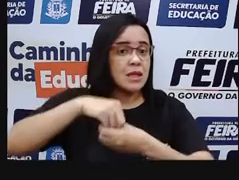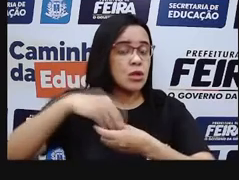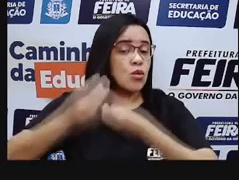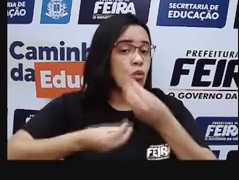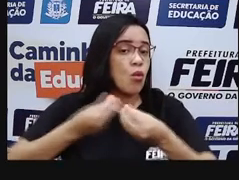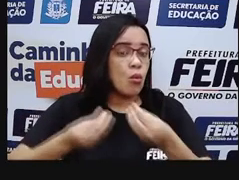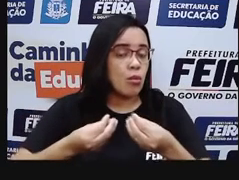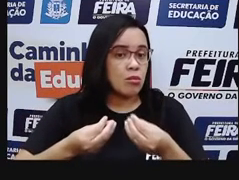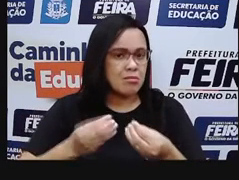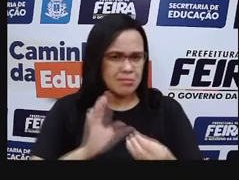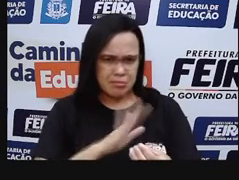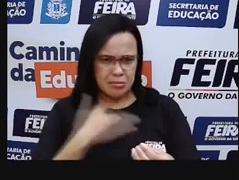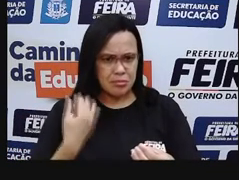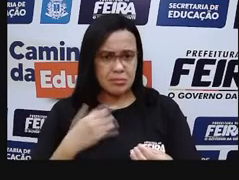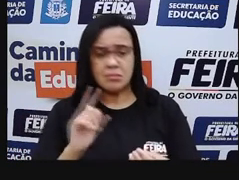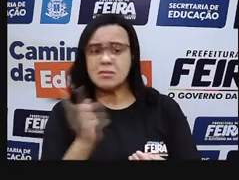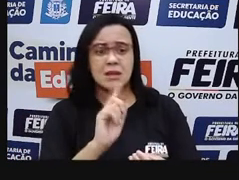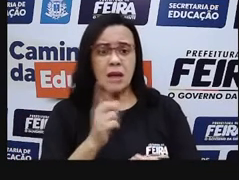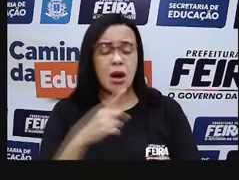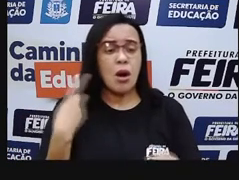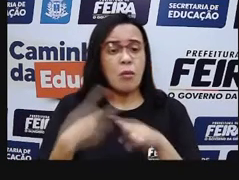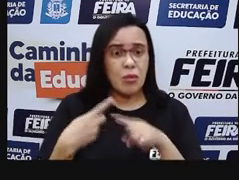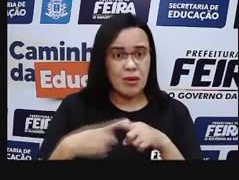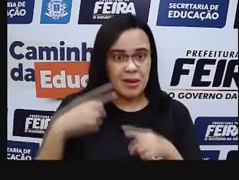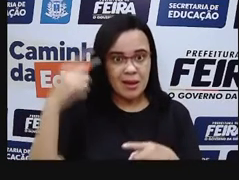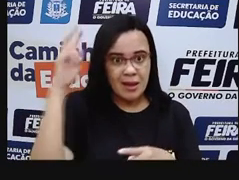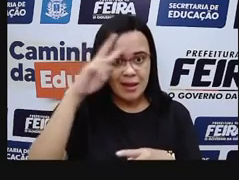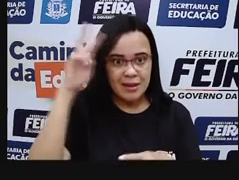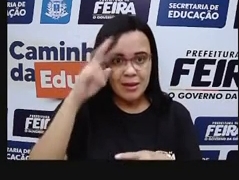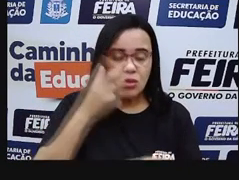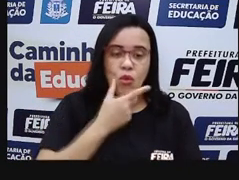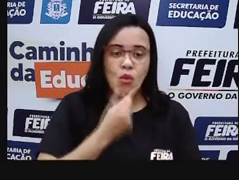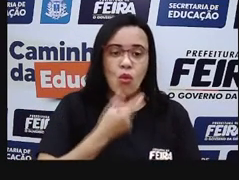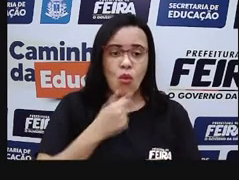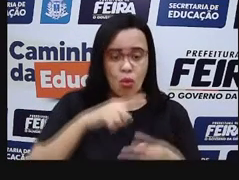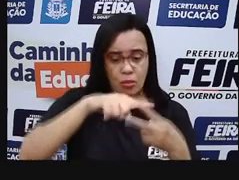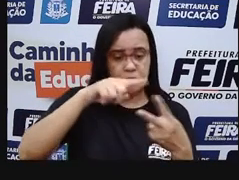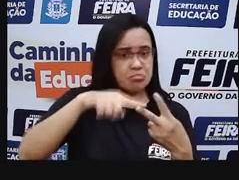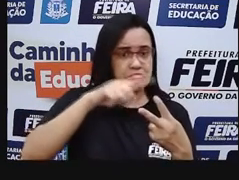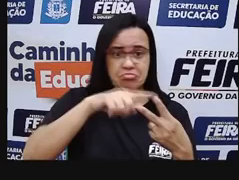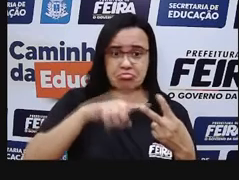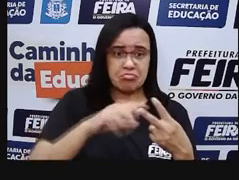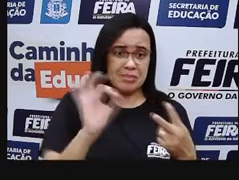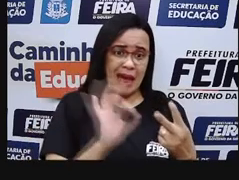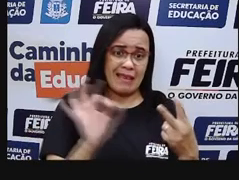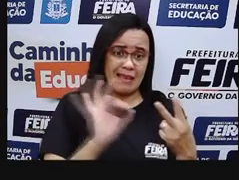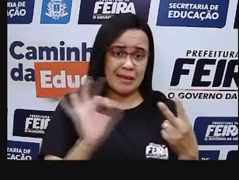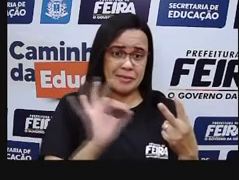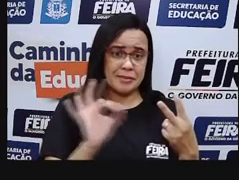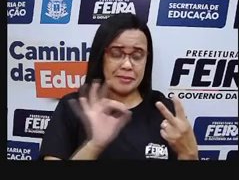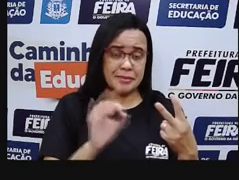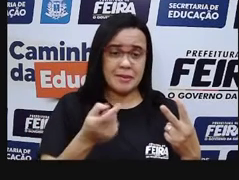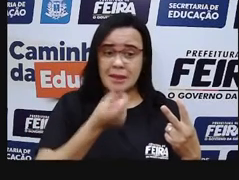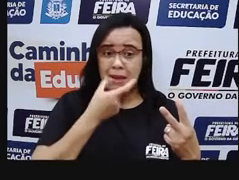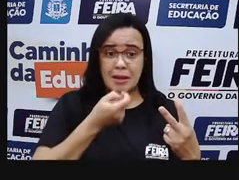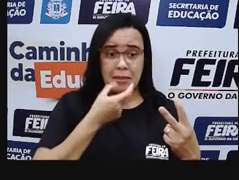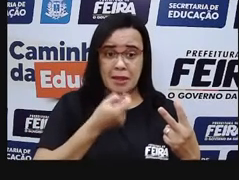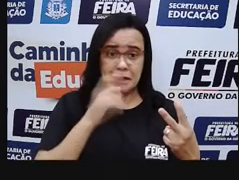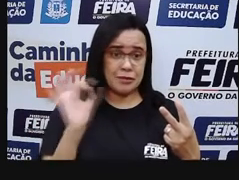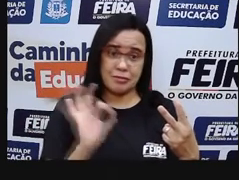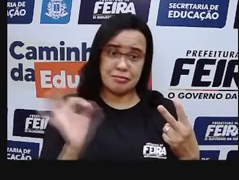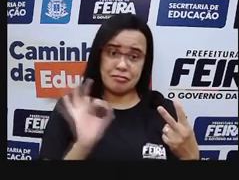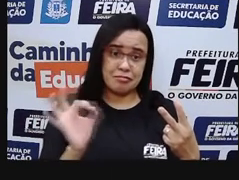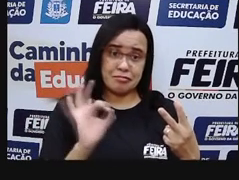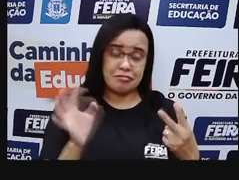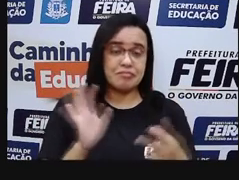dias sem tomar o antibiótico médico tinha passado que que aconteceu as bactérias rosinhas